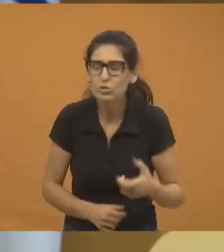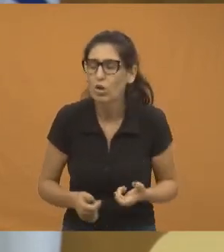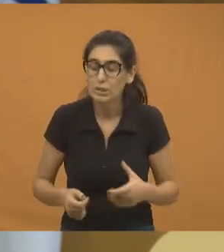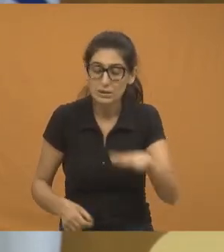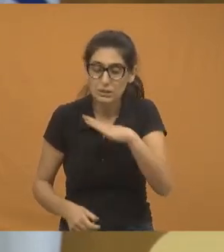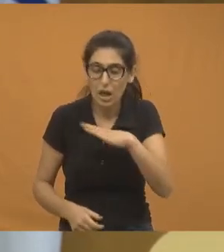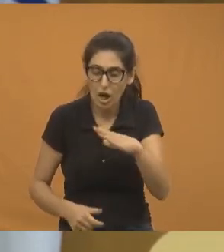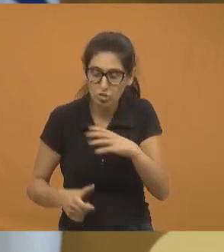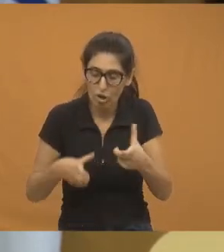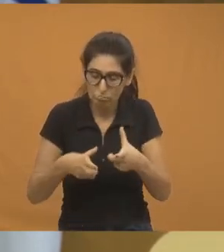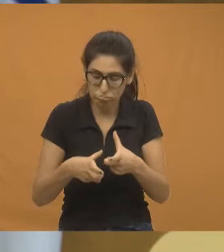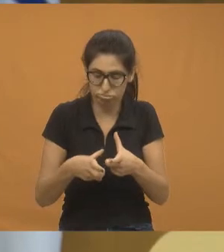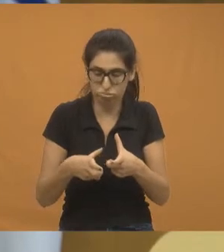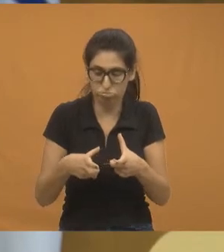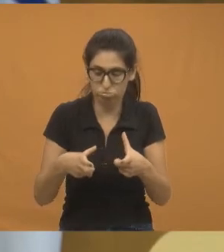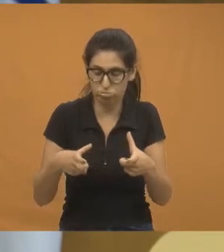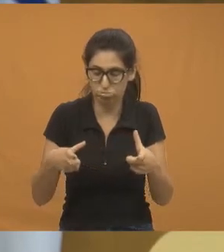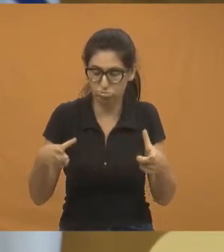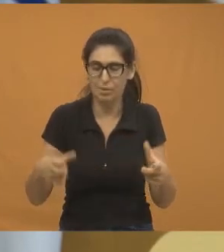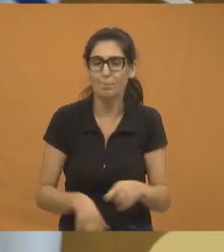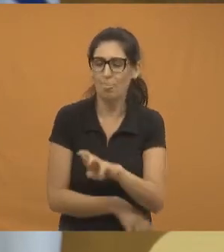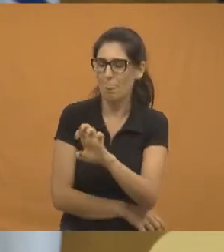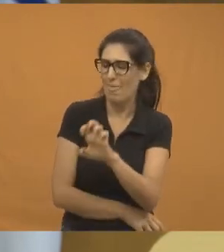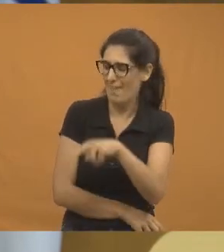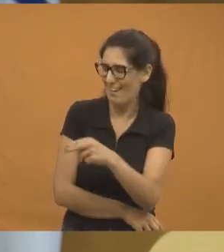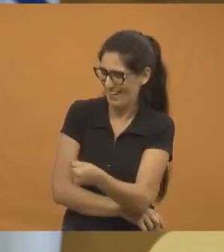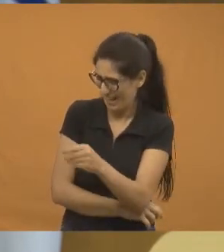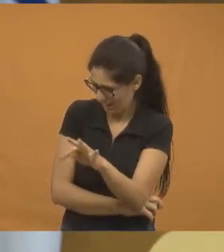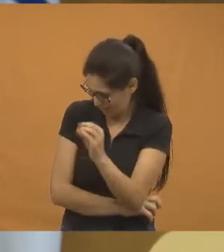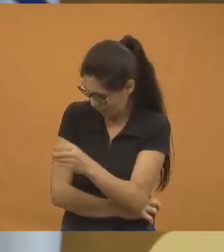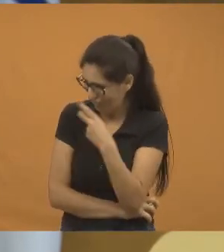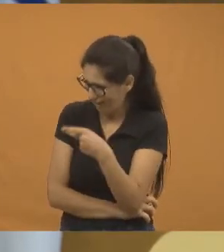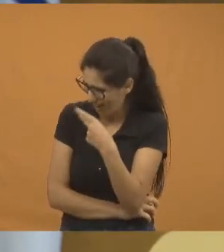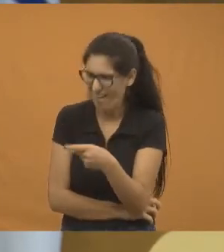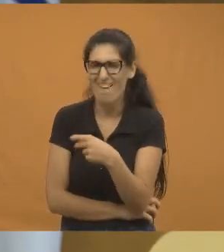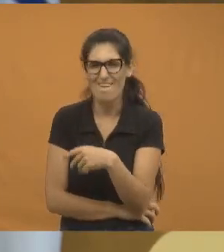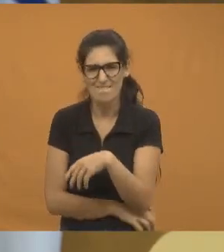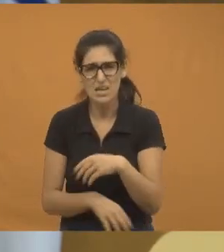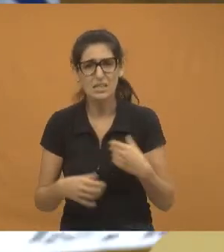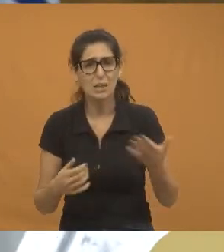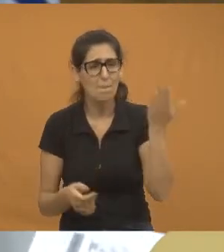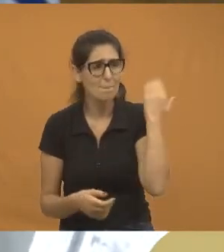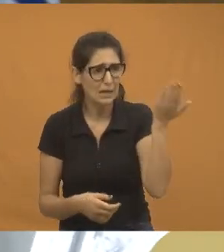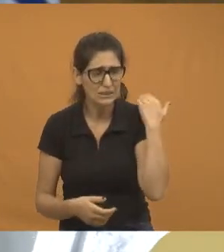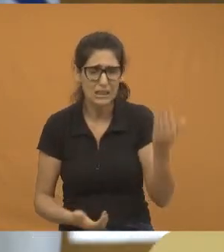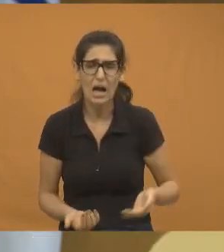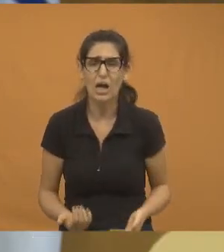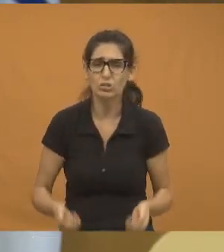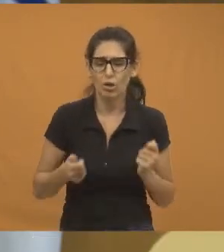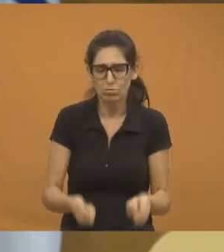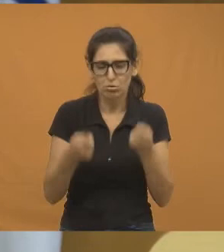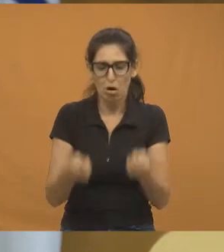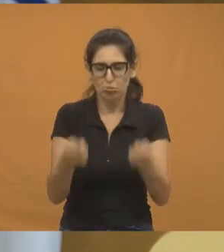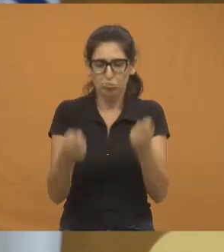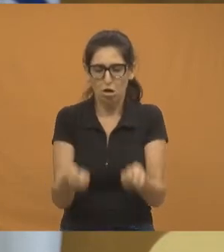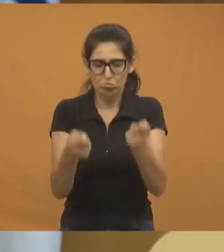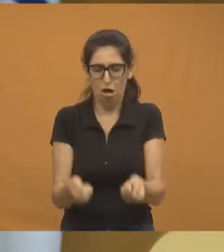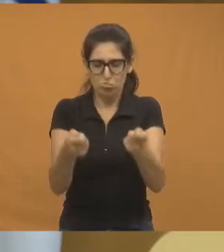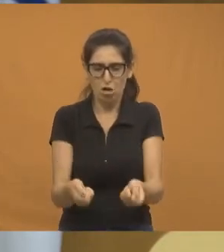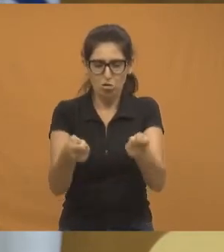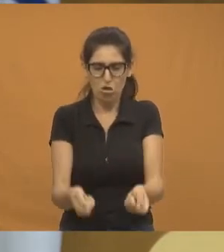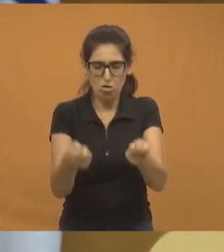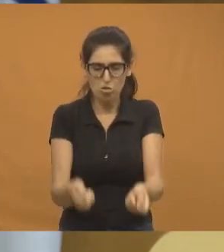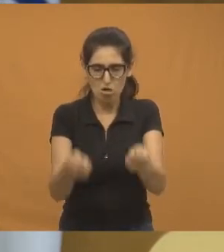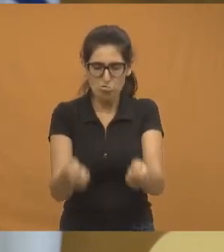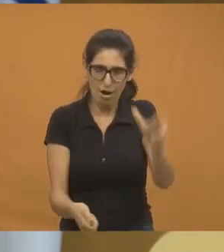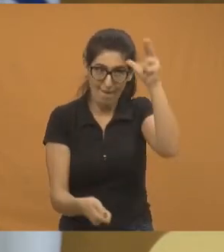é o renato até conta que o pai dele trabalhar lá era dono de uma olaria e o transporte era feito por carroça hoje passam veículos ali